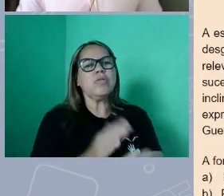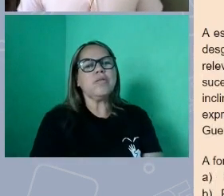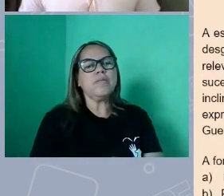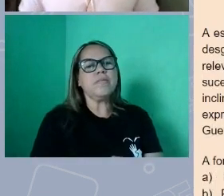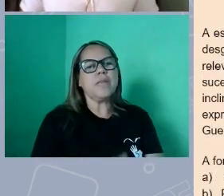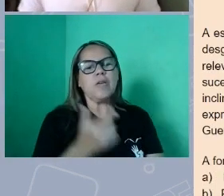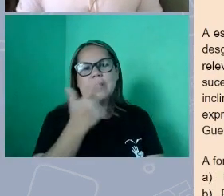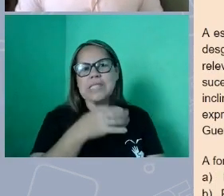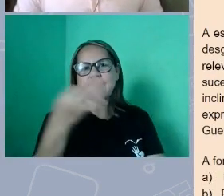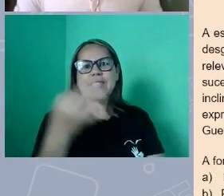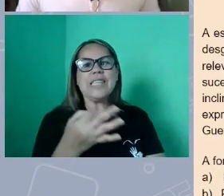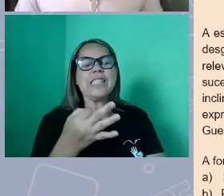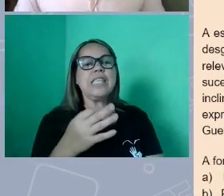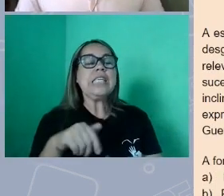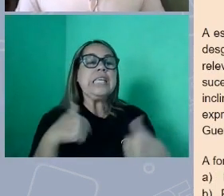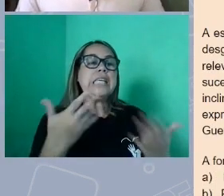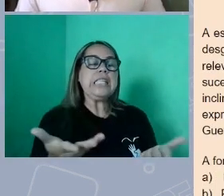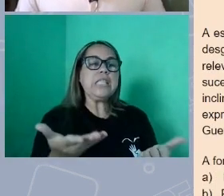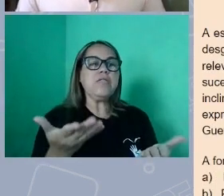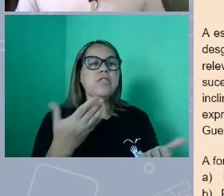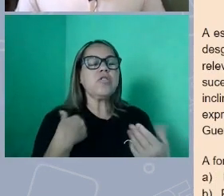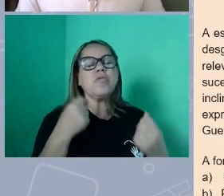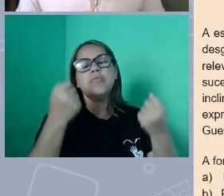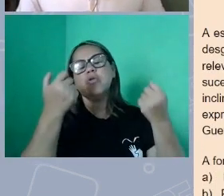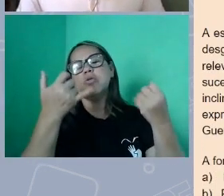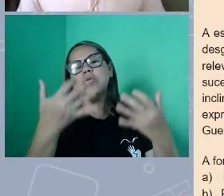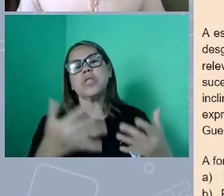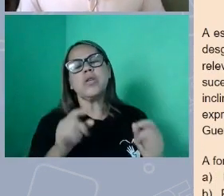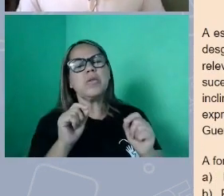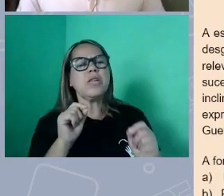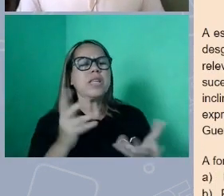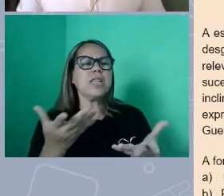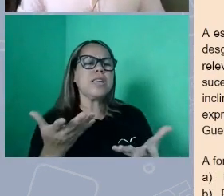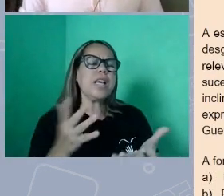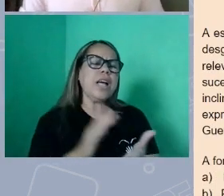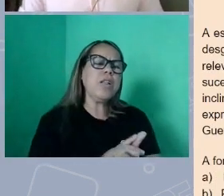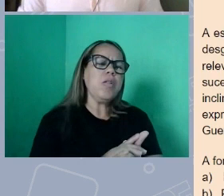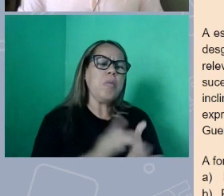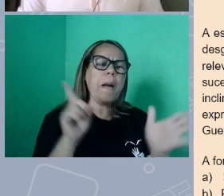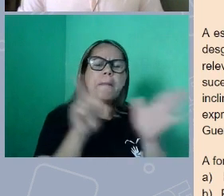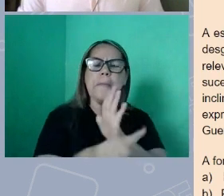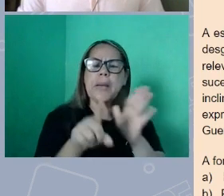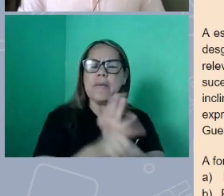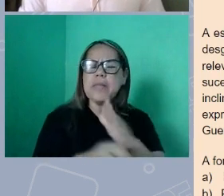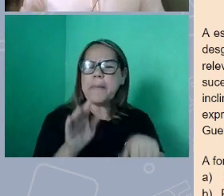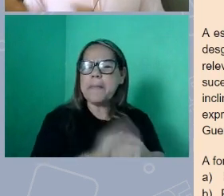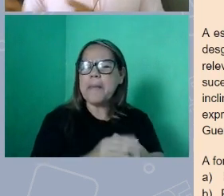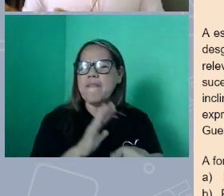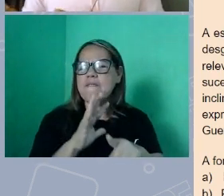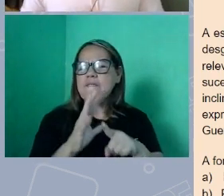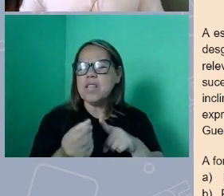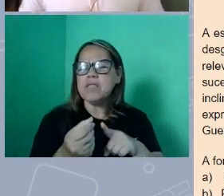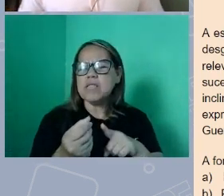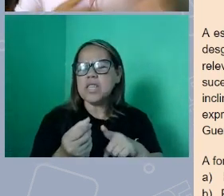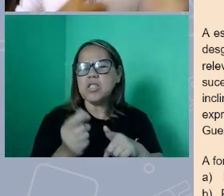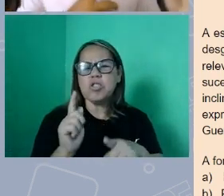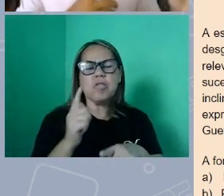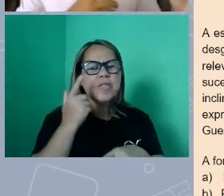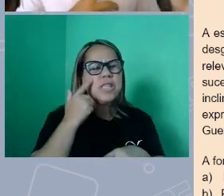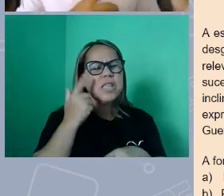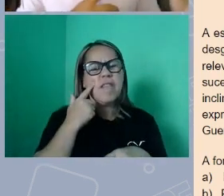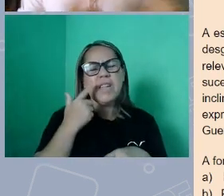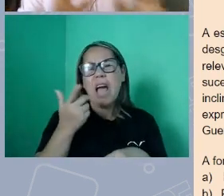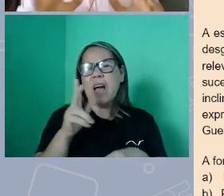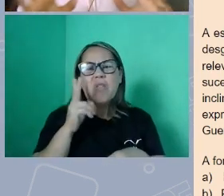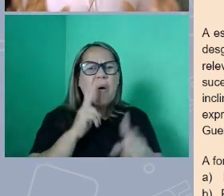a gente seguindo a gente vai entrar em uma questão um pouquinho mais física da geografia você deve estar vendo aqui do lado ah eu não